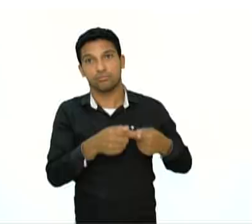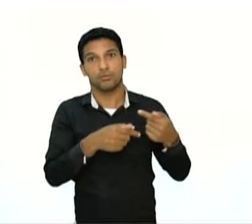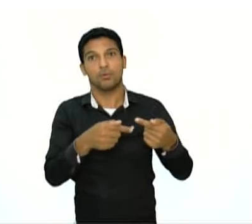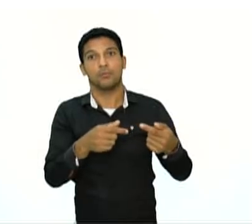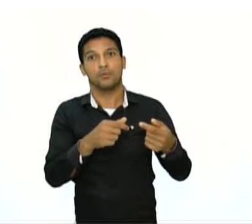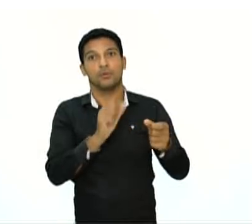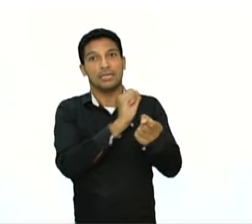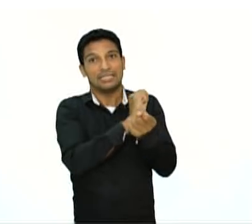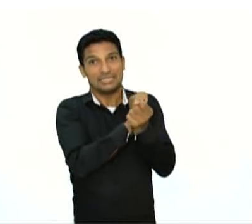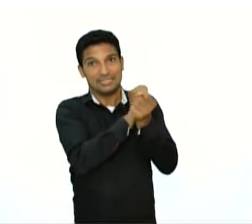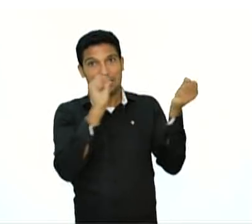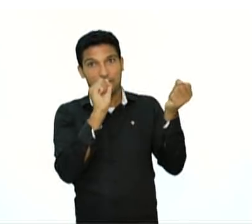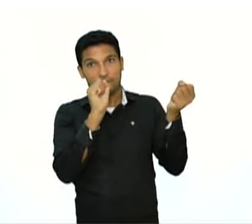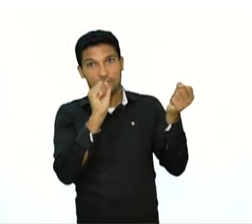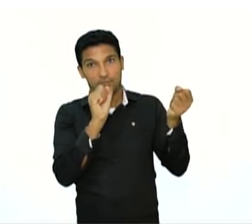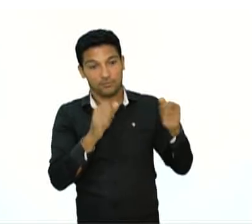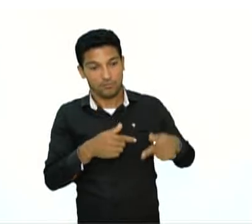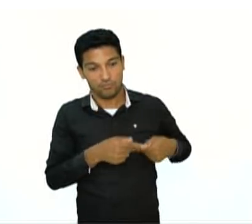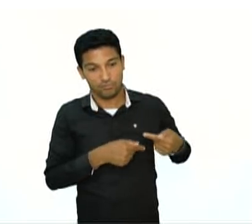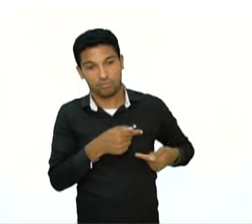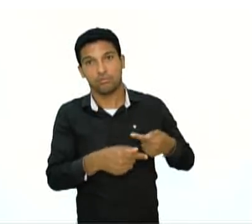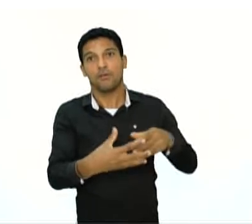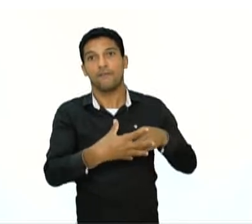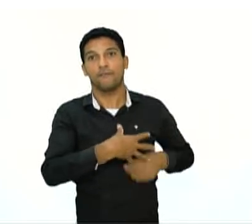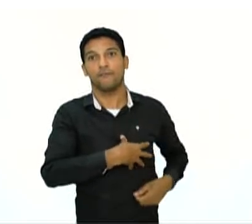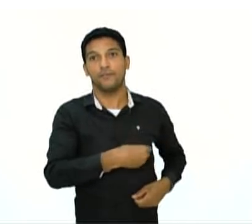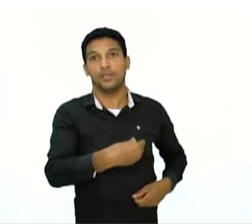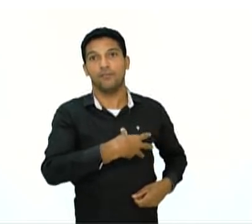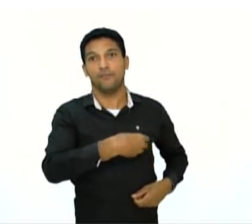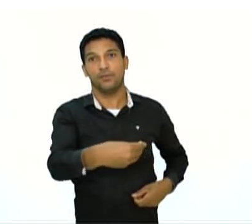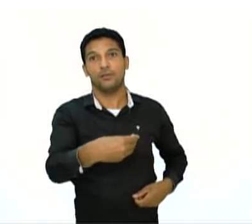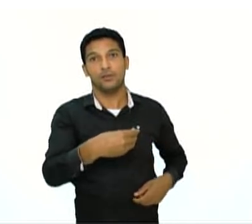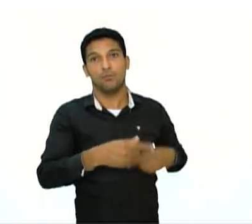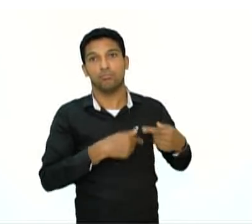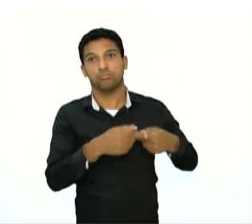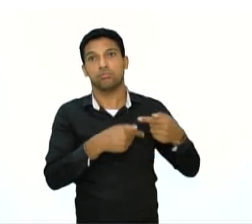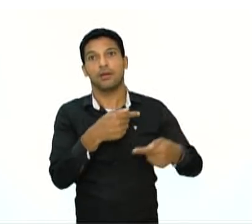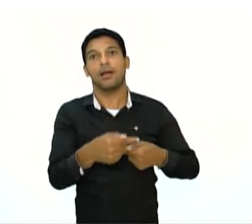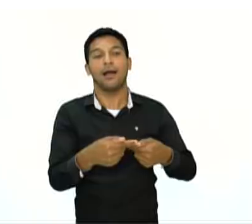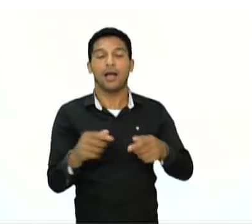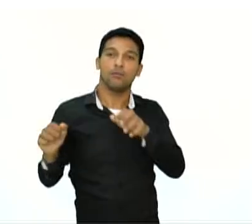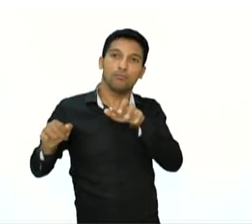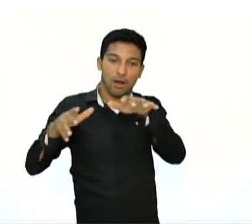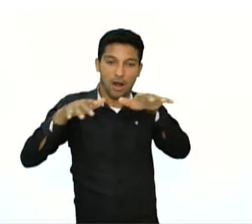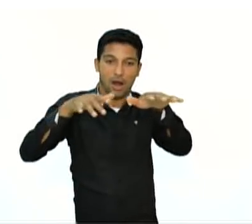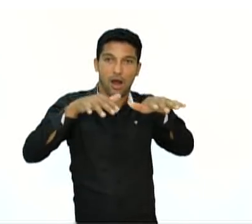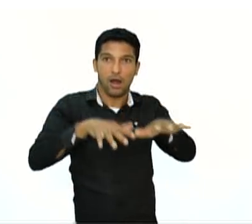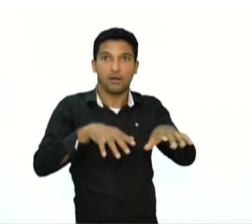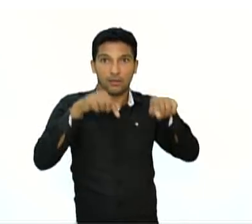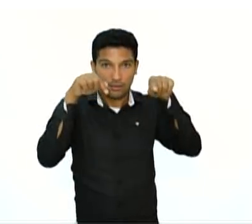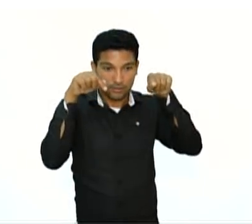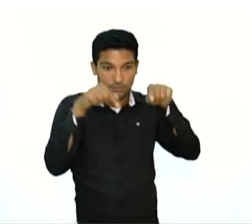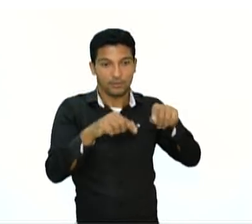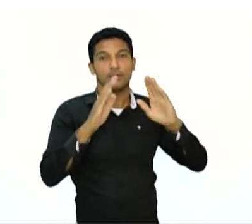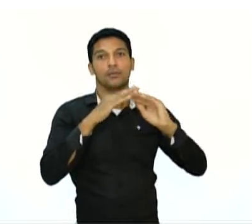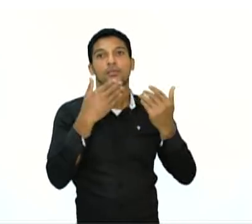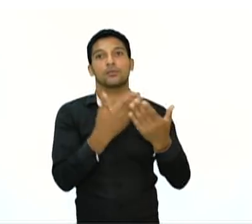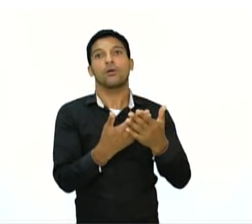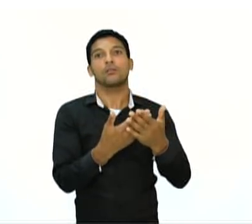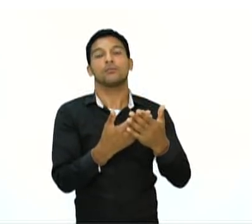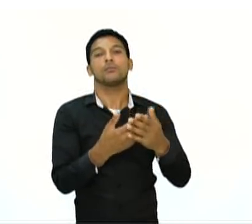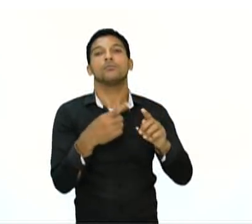para territórios onde não tinha escravidão, como, por exemplo, o Uruguai. Era um território que não havia escravidão, que a